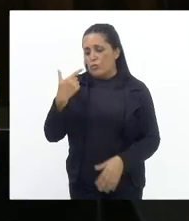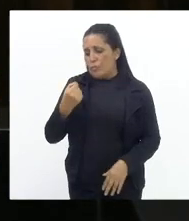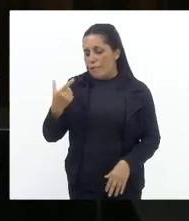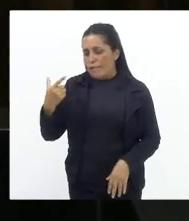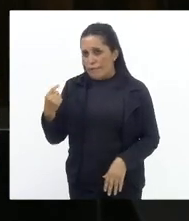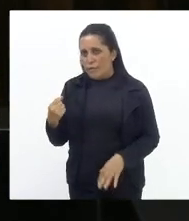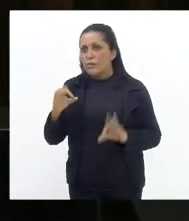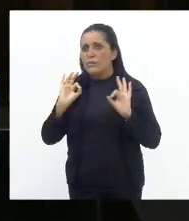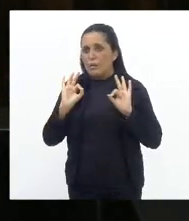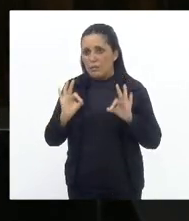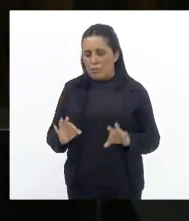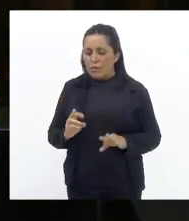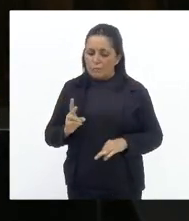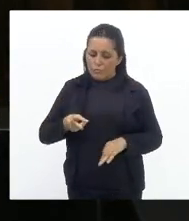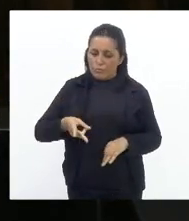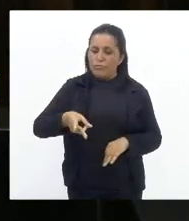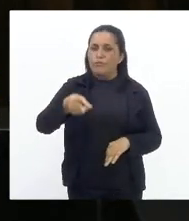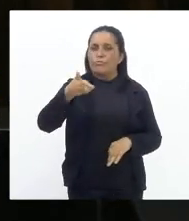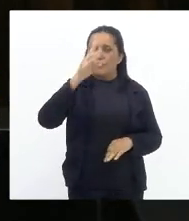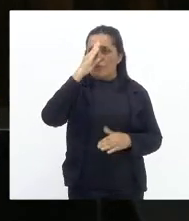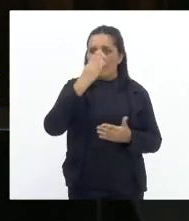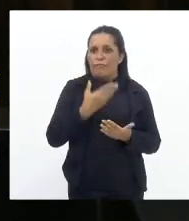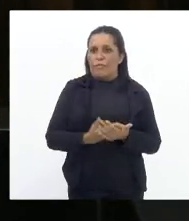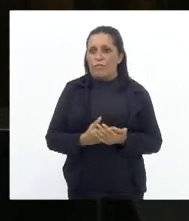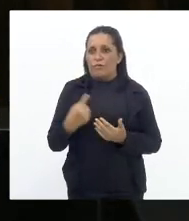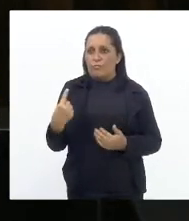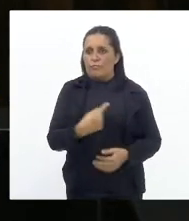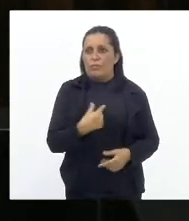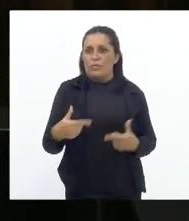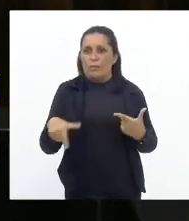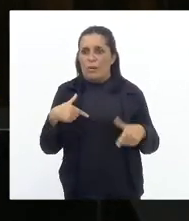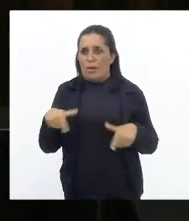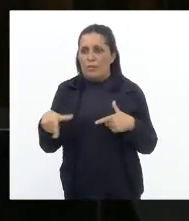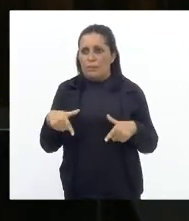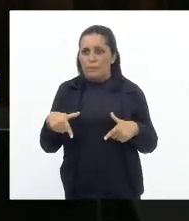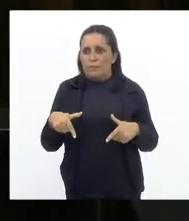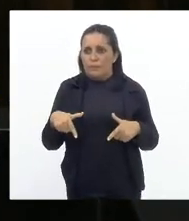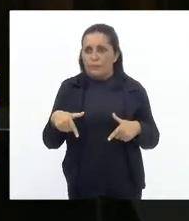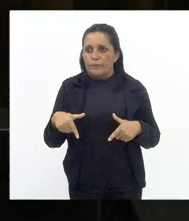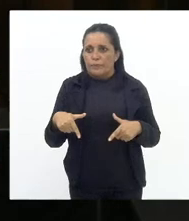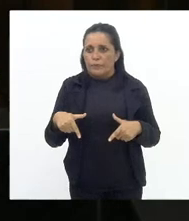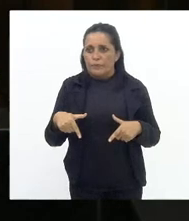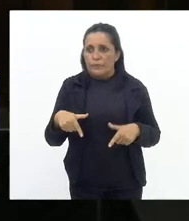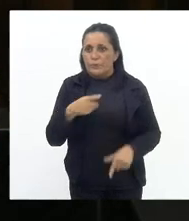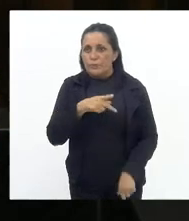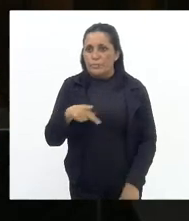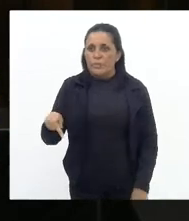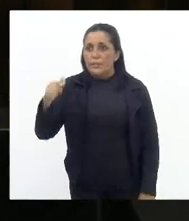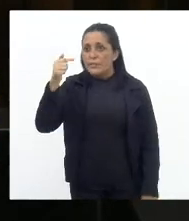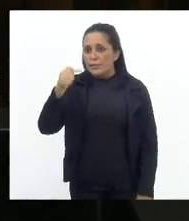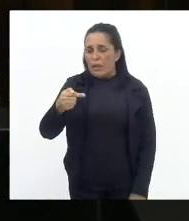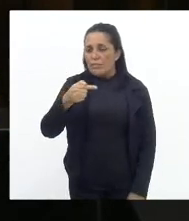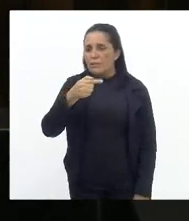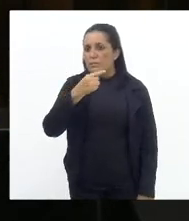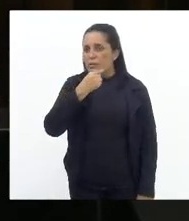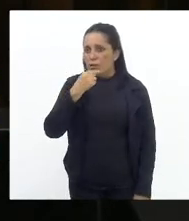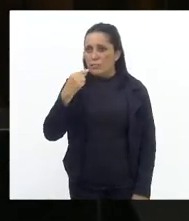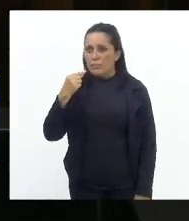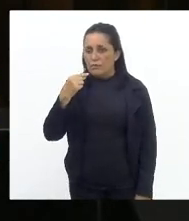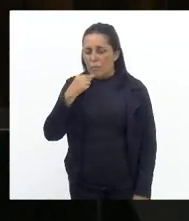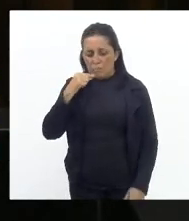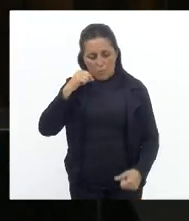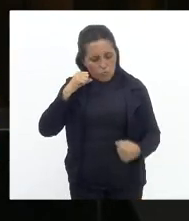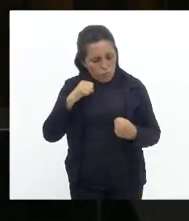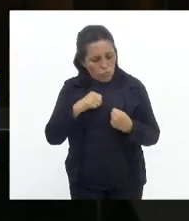2020 que certamente continuam confiando no nosso trabalho senhora Presidente dia sete de setembro vai